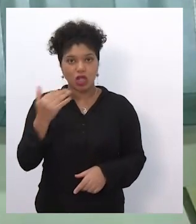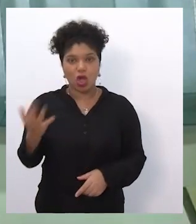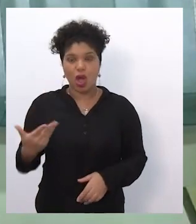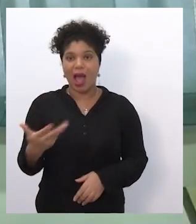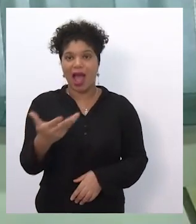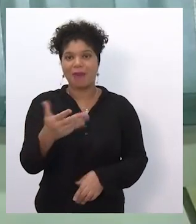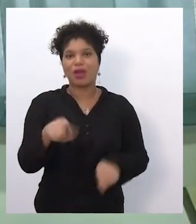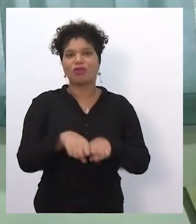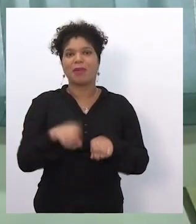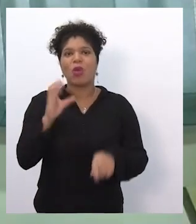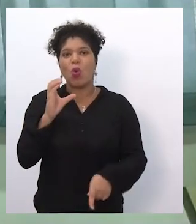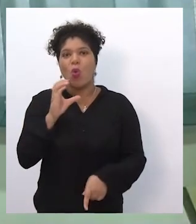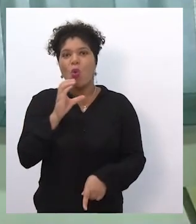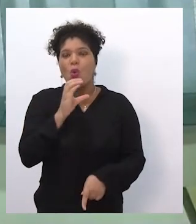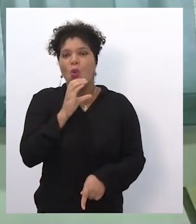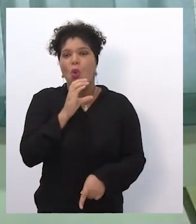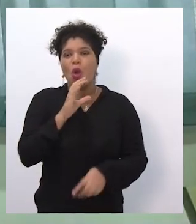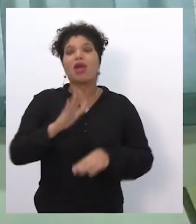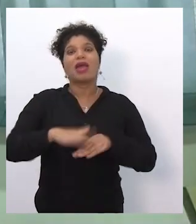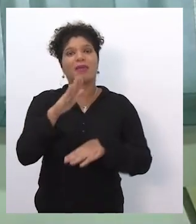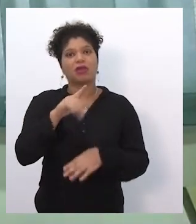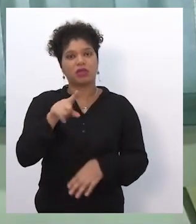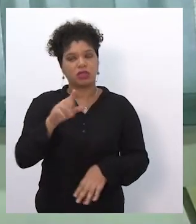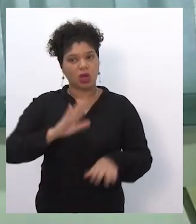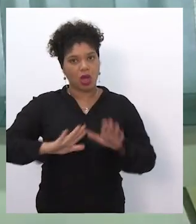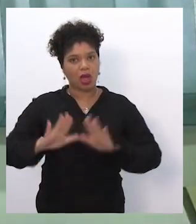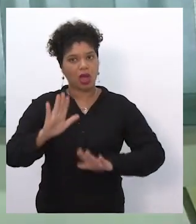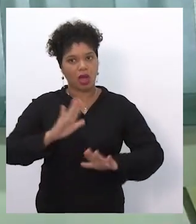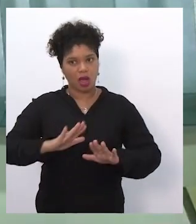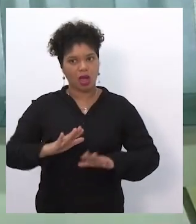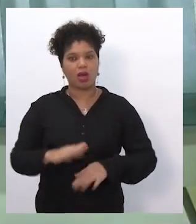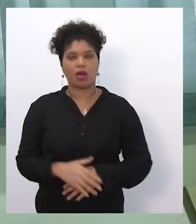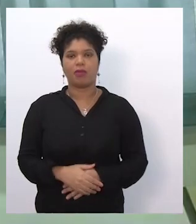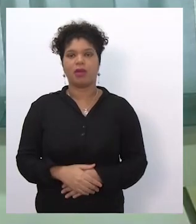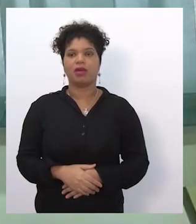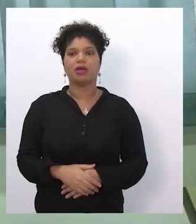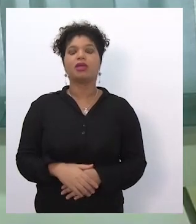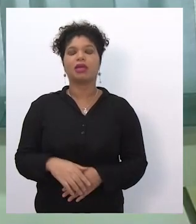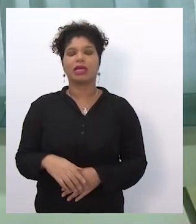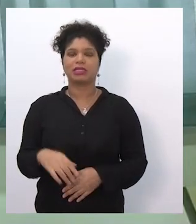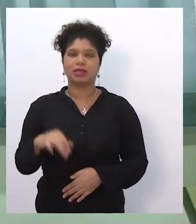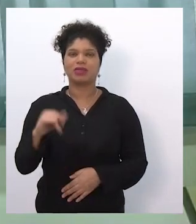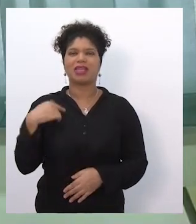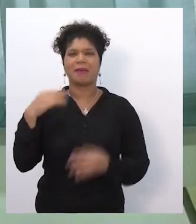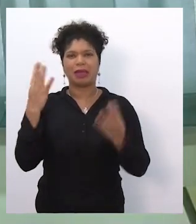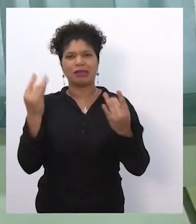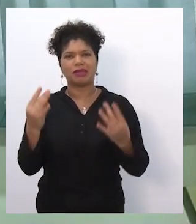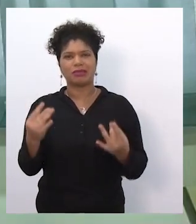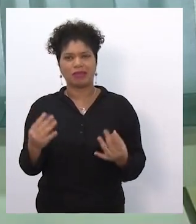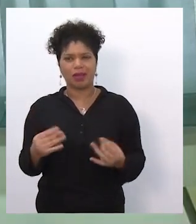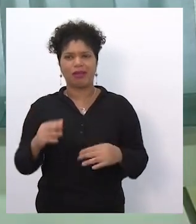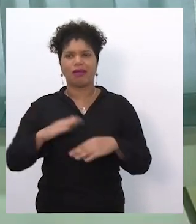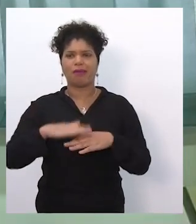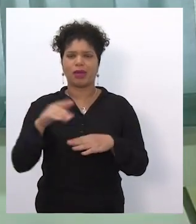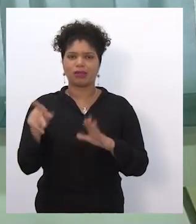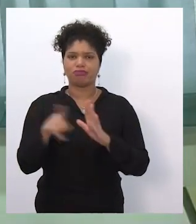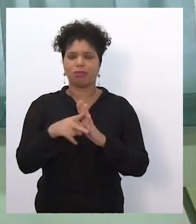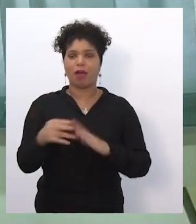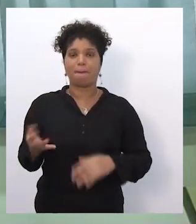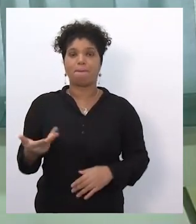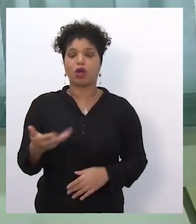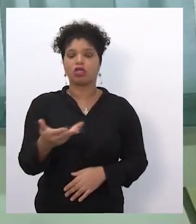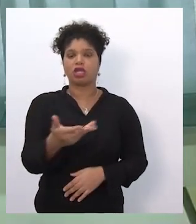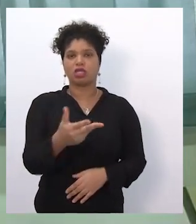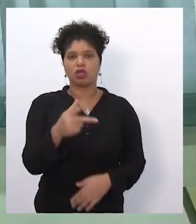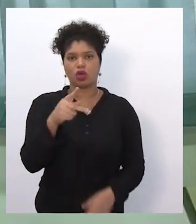você tem que tomar cuidado com a temperatura. Quando entra nessas especificações do processador, é alguma